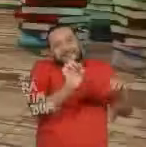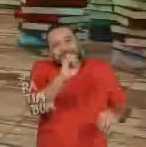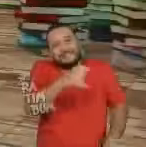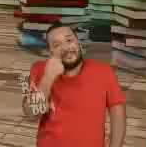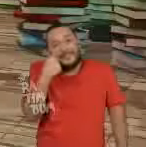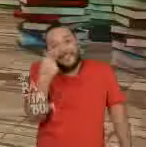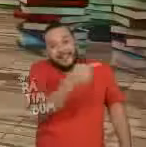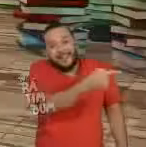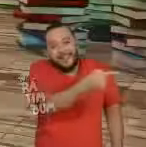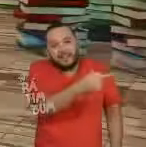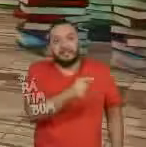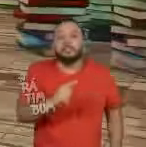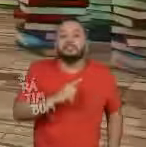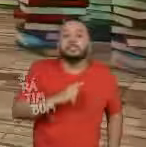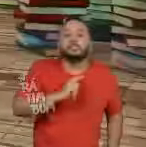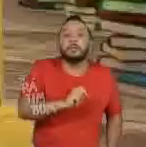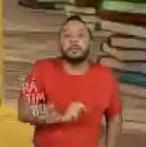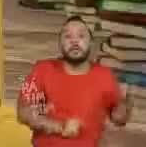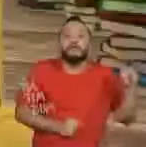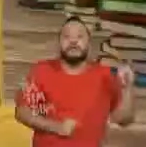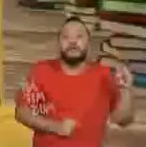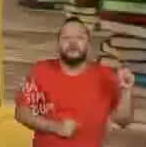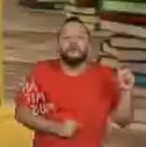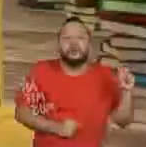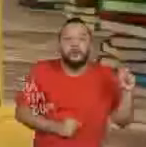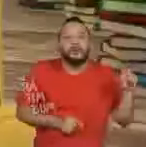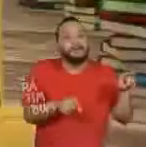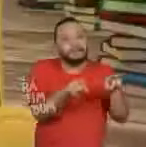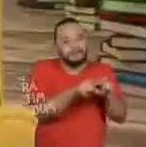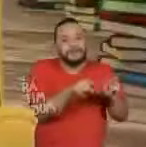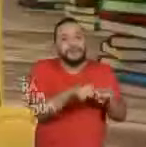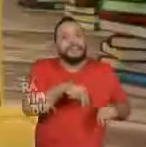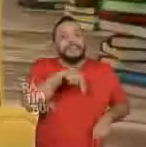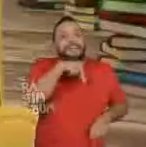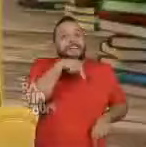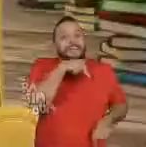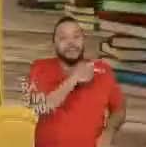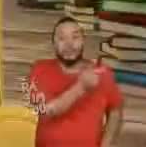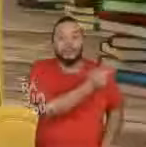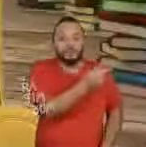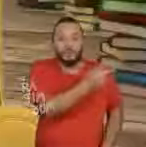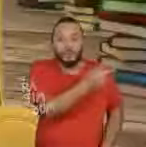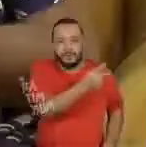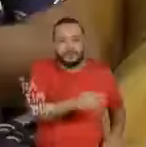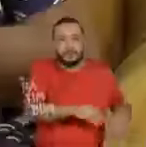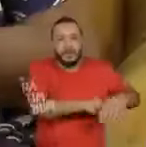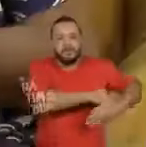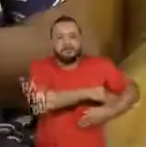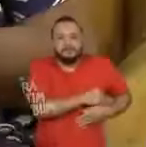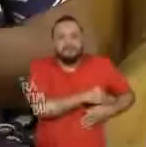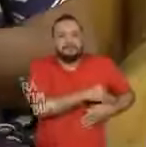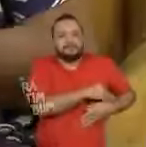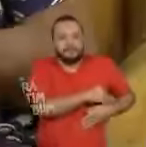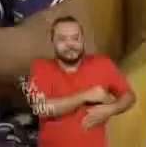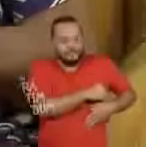de um avô e uma neta que se aproximavam do jardim. Eles traziam um embrulho de presente nas mãos. Desviaram o caminho de uma